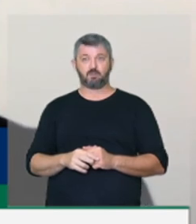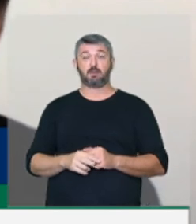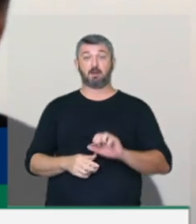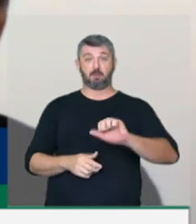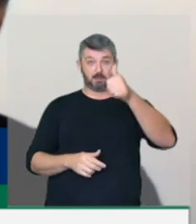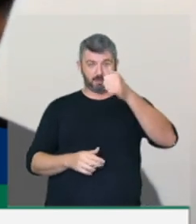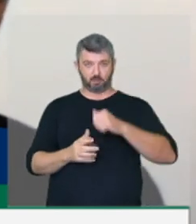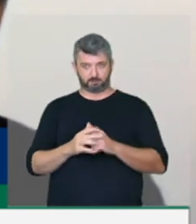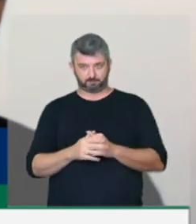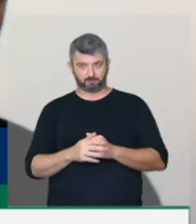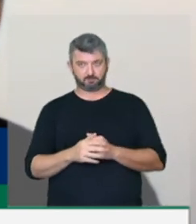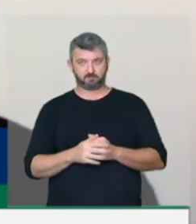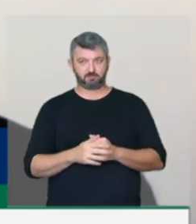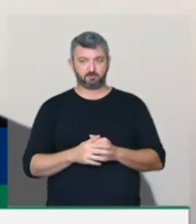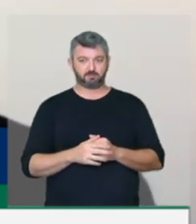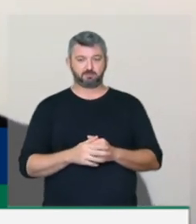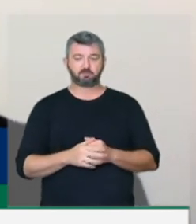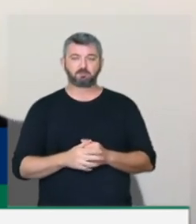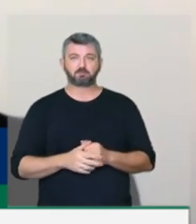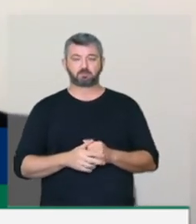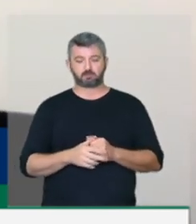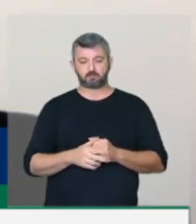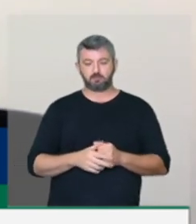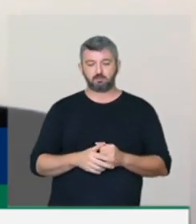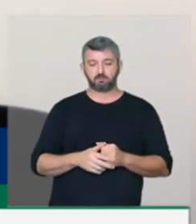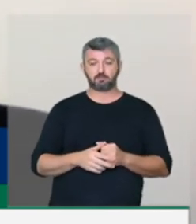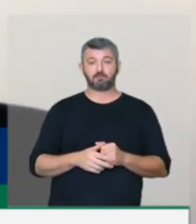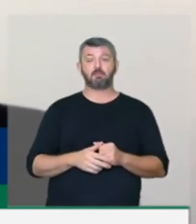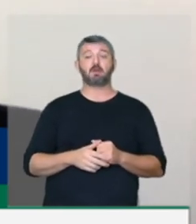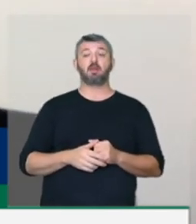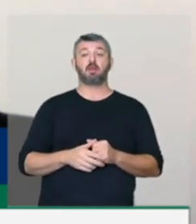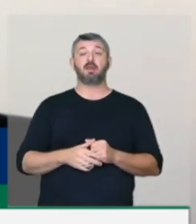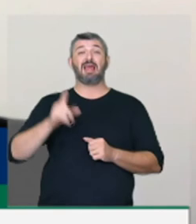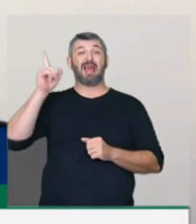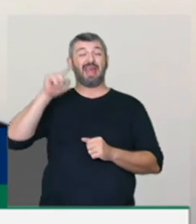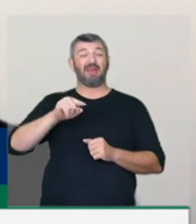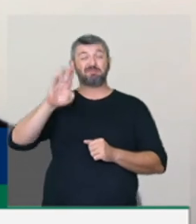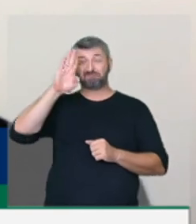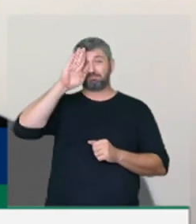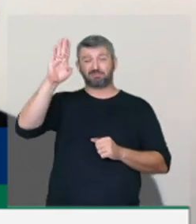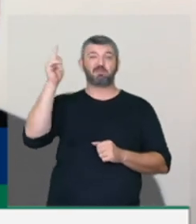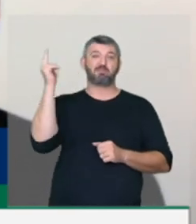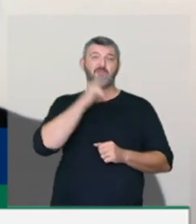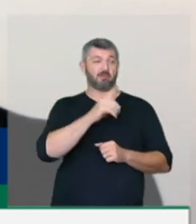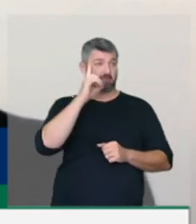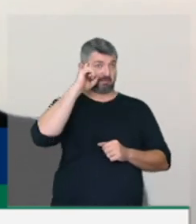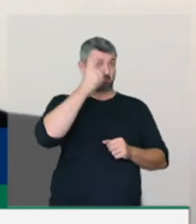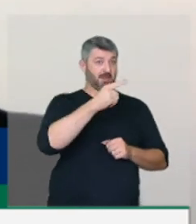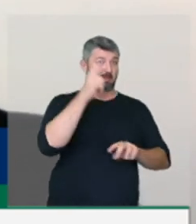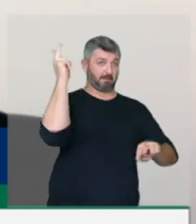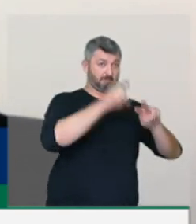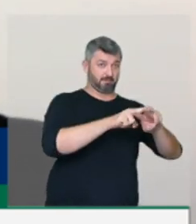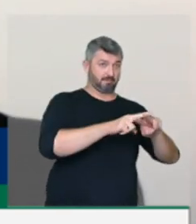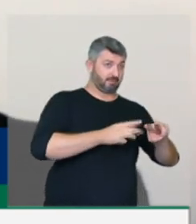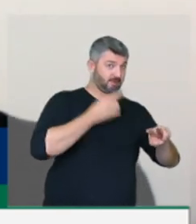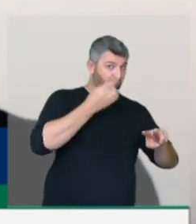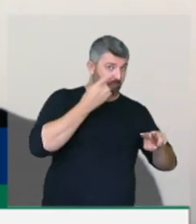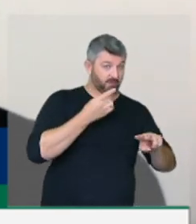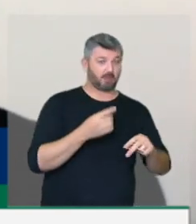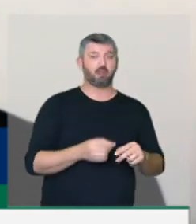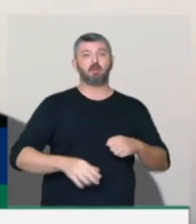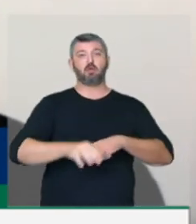primeiro caso, que cuida dos crimes inafiançáveis, que é condição sine qua non para que a prisão de parlamentar aconteça, a